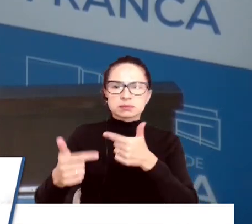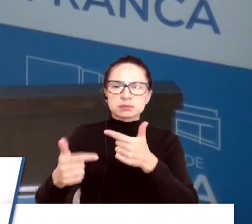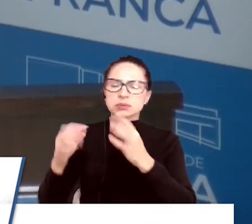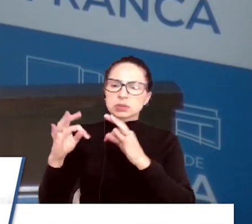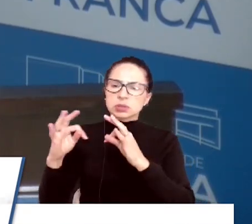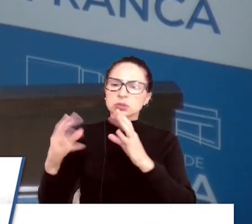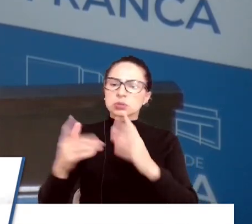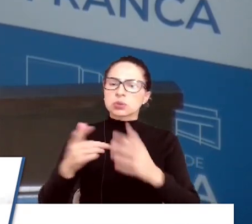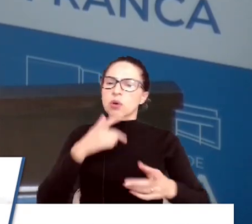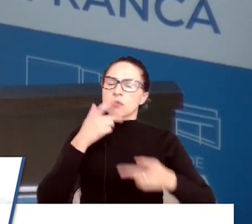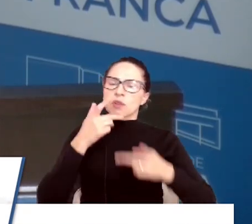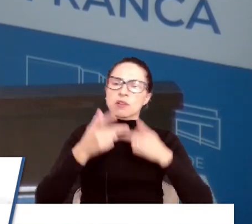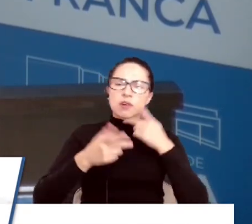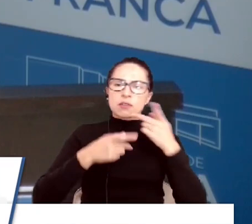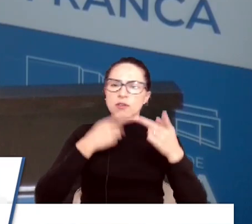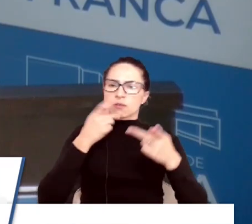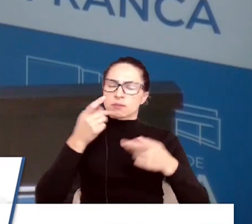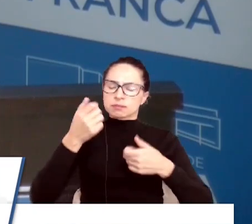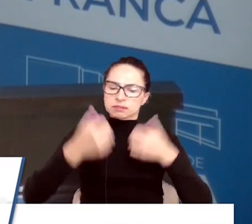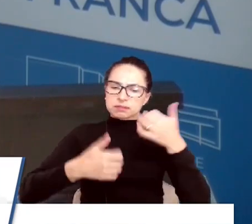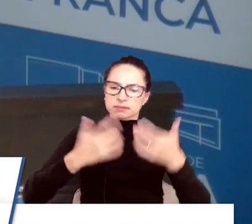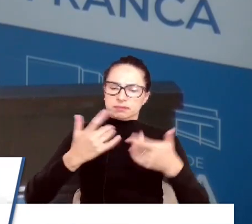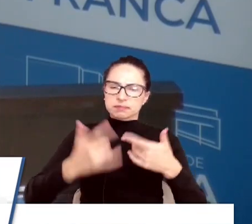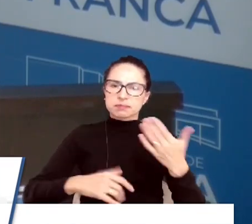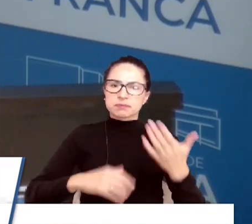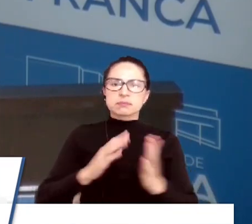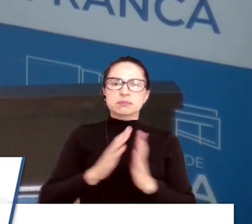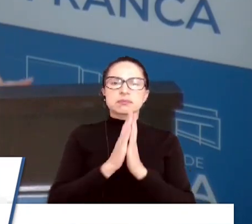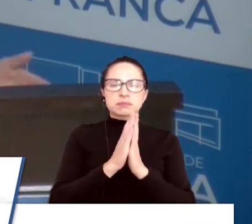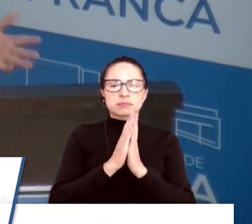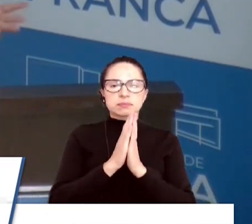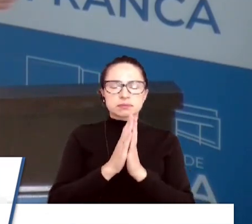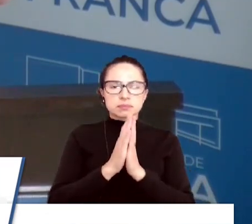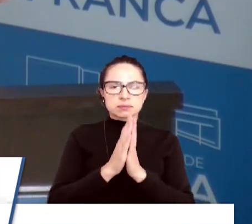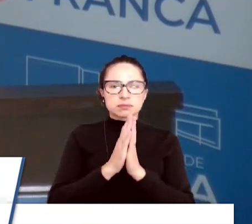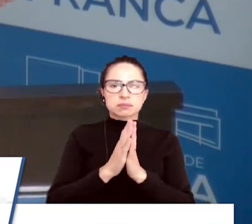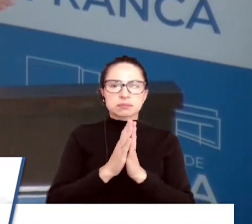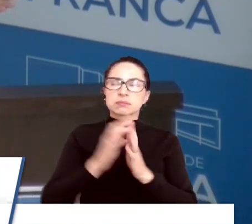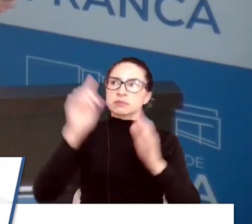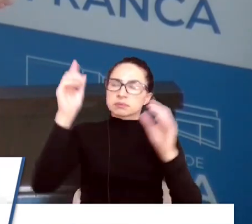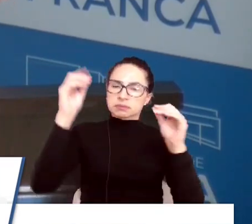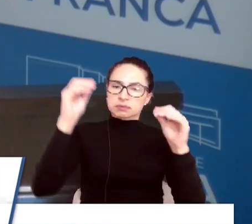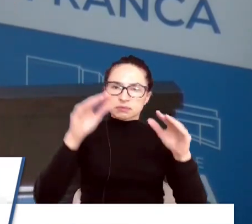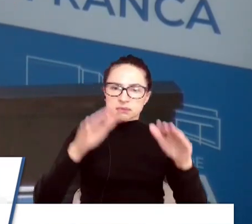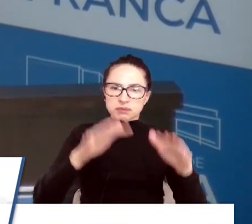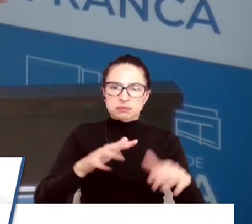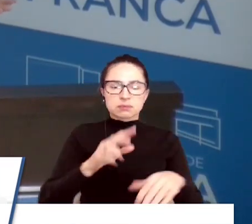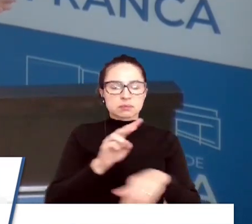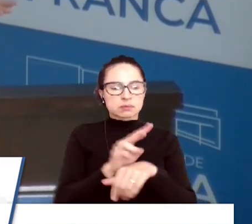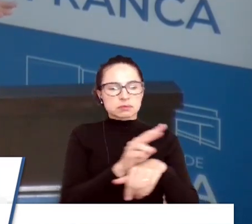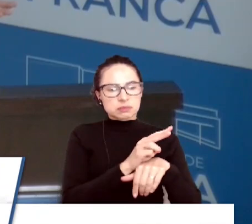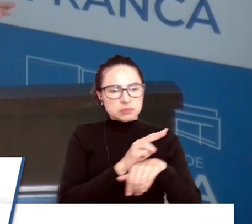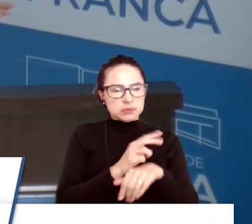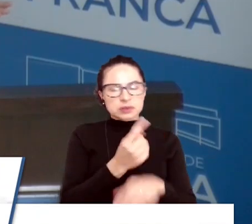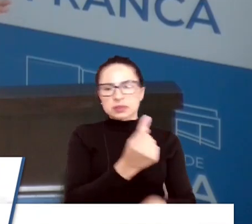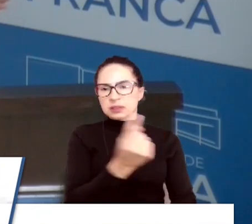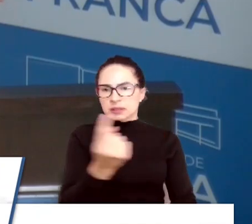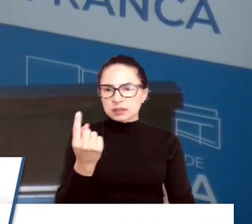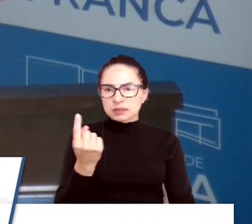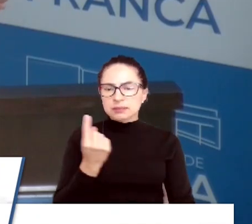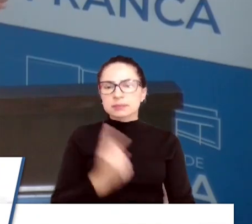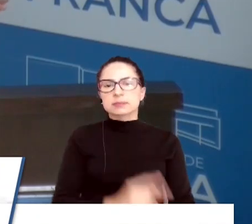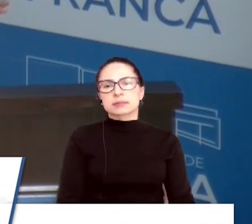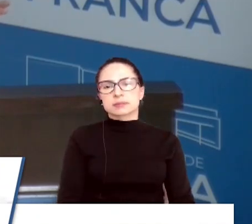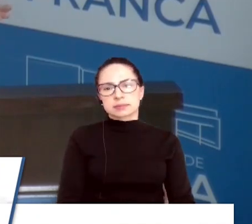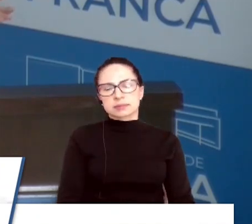forem falar. Senhor, que a unção do teu Espírito Santo esteja sobre cada um.